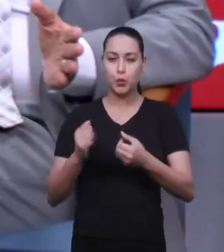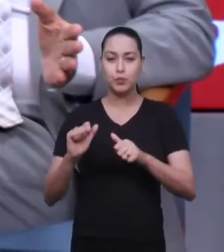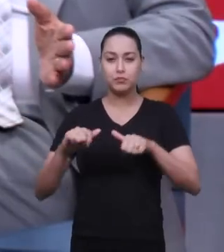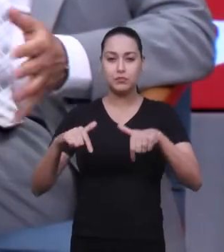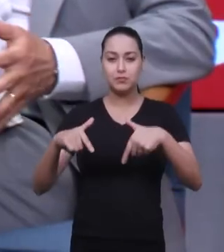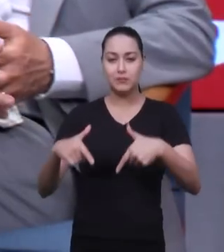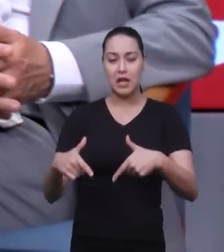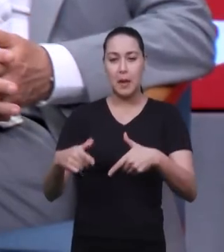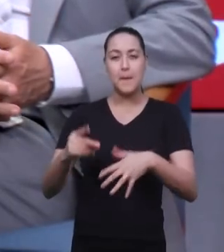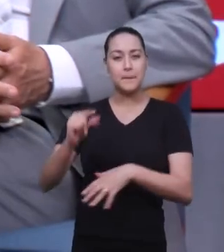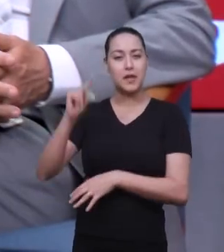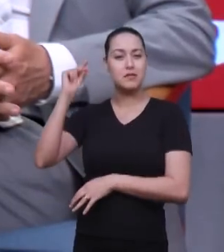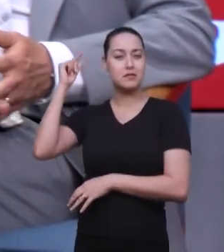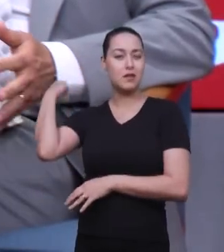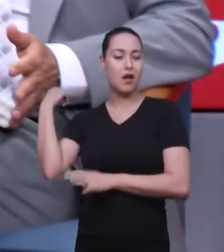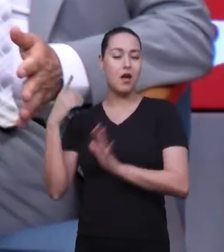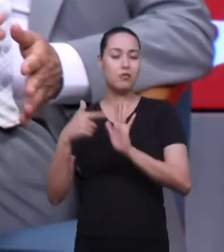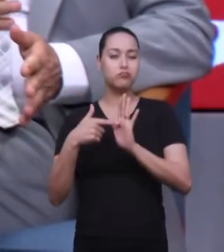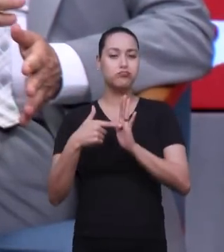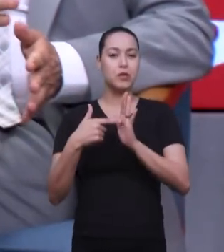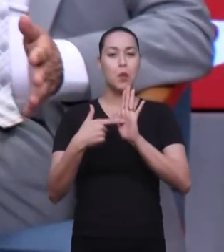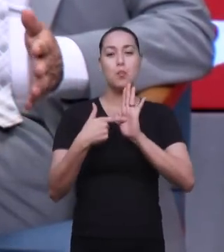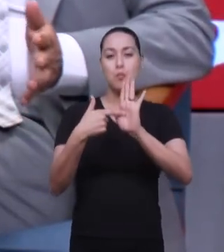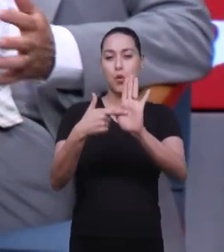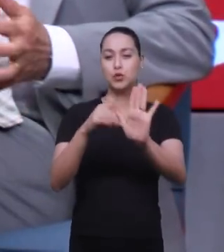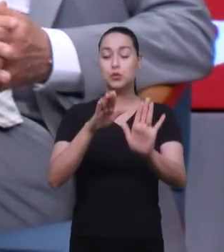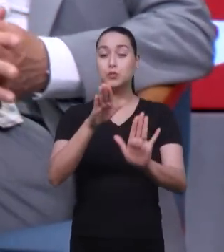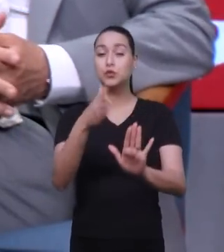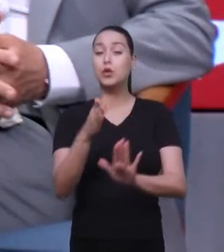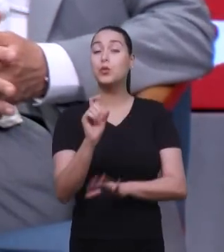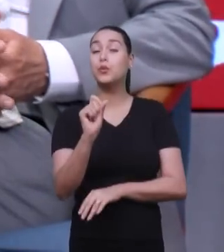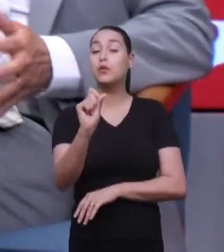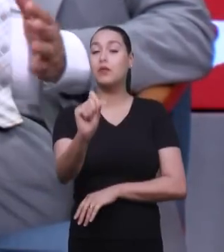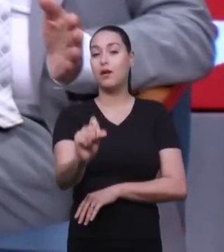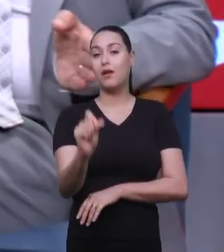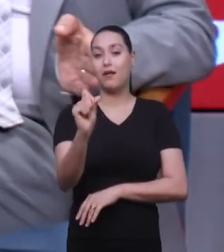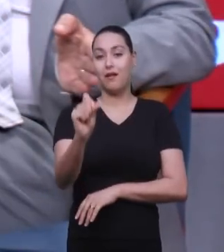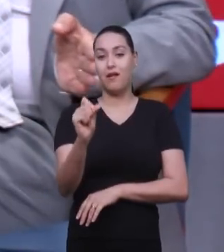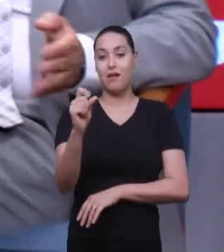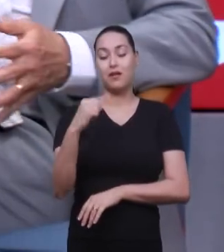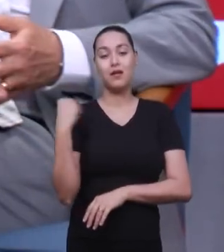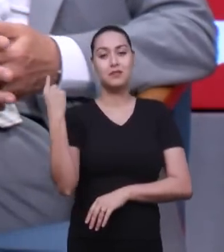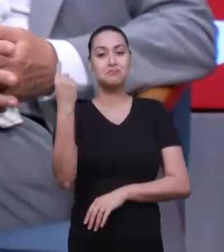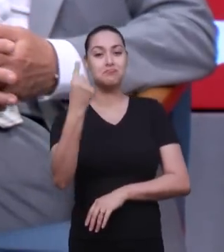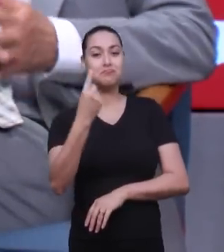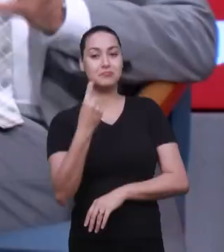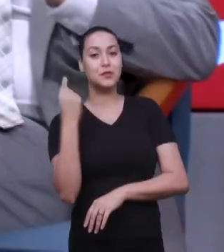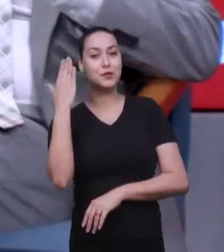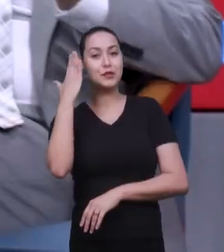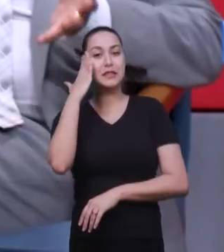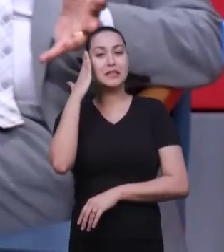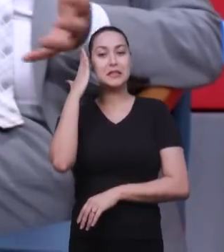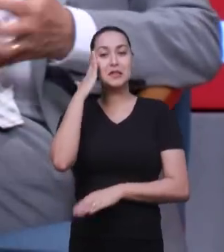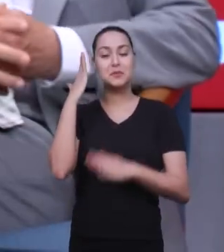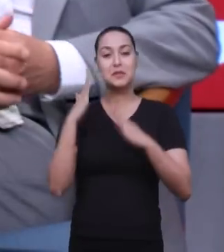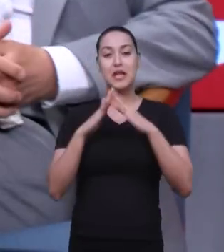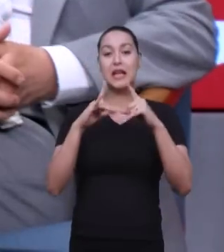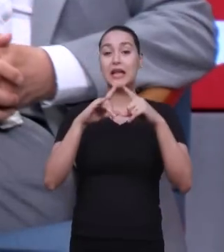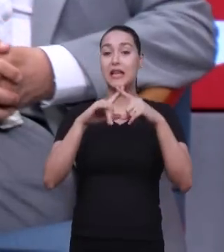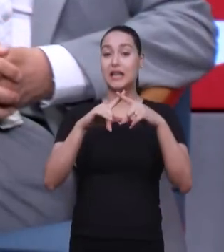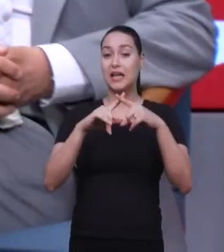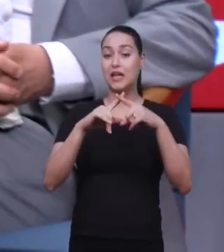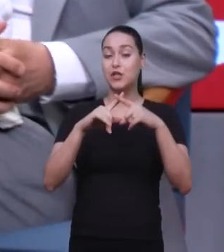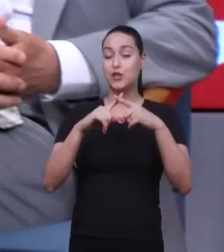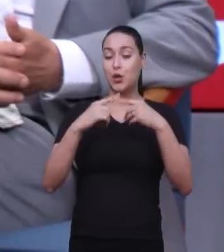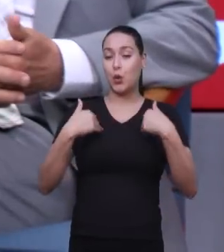outros episódios nós mostramos que isso vem, a primeira noção